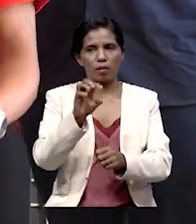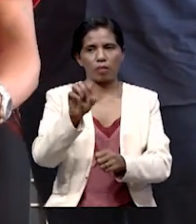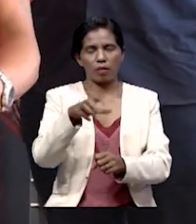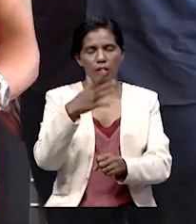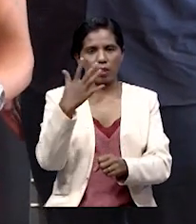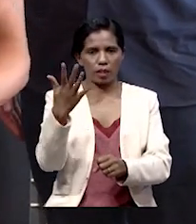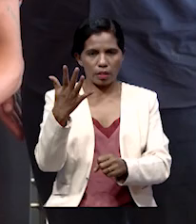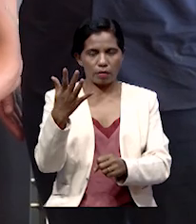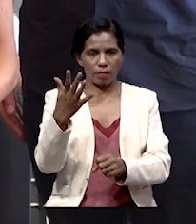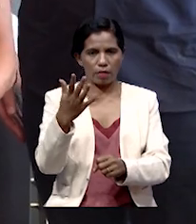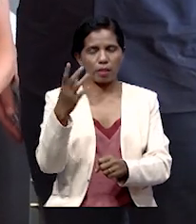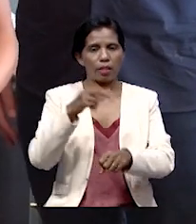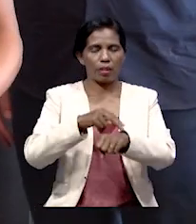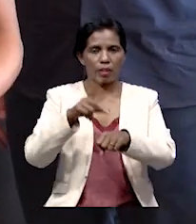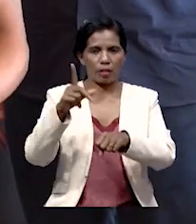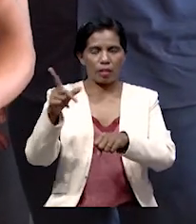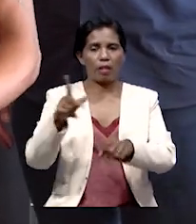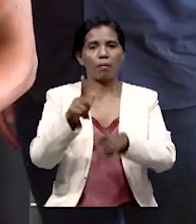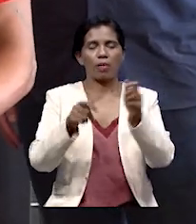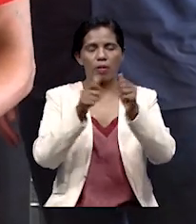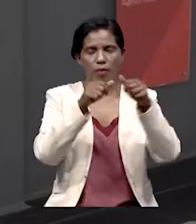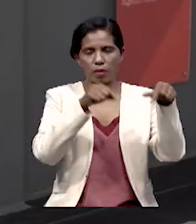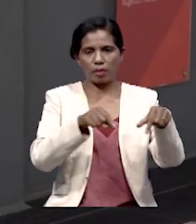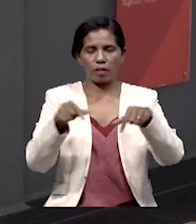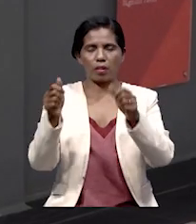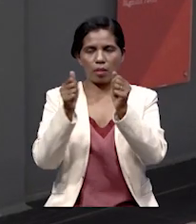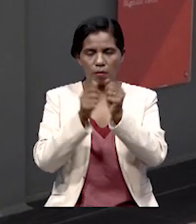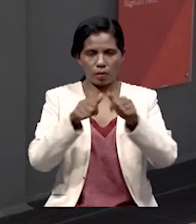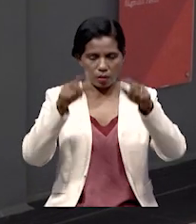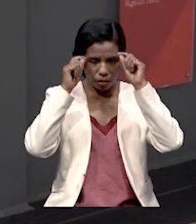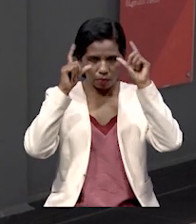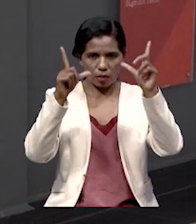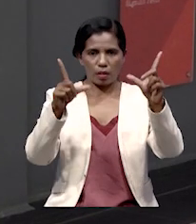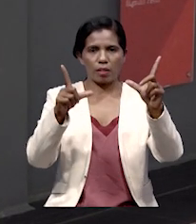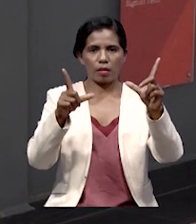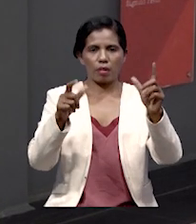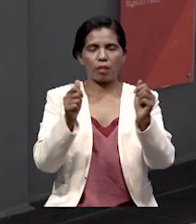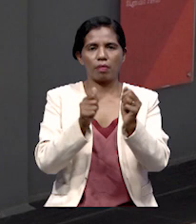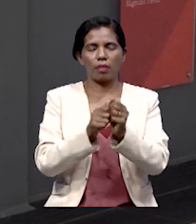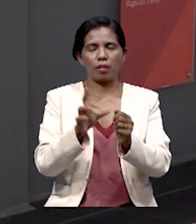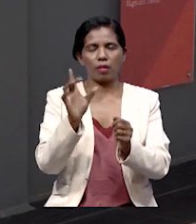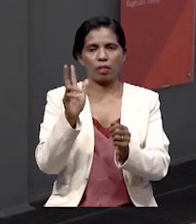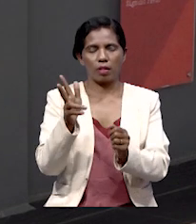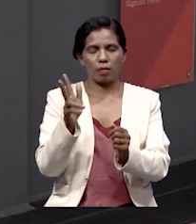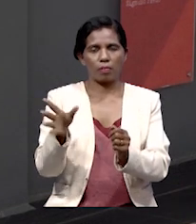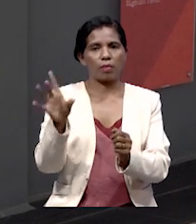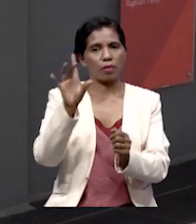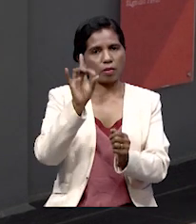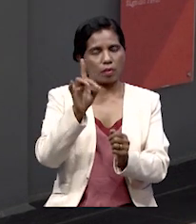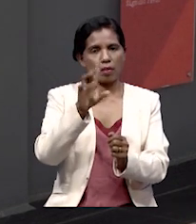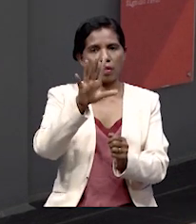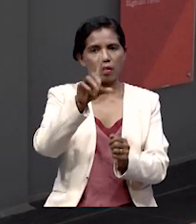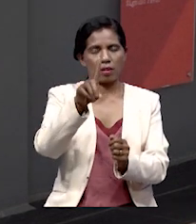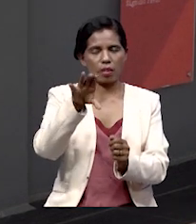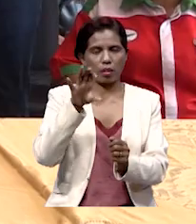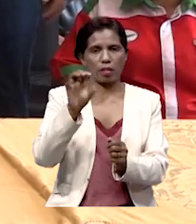e a estatística nacional total ema deficiência e a Timor Leste a motu rihun tolurecin walu atus ida